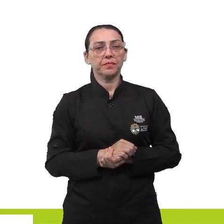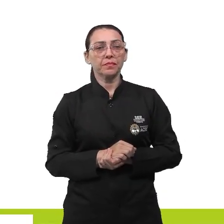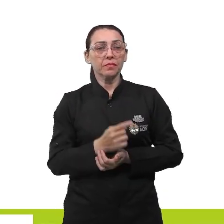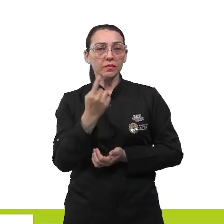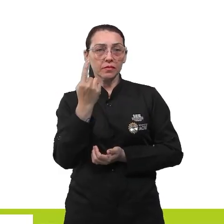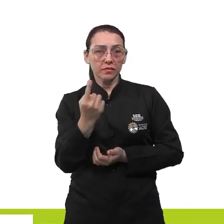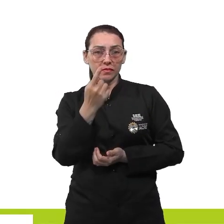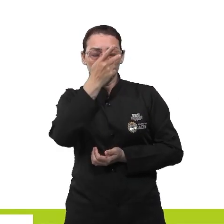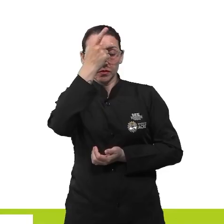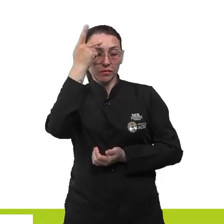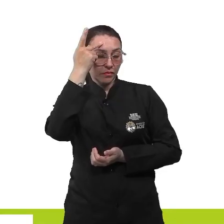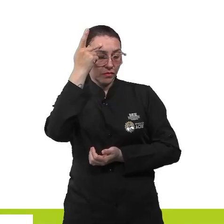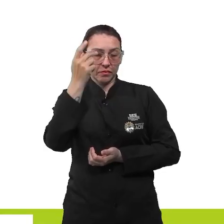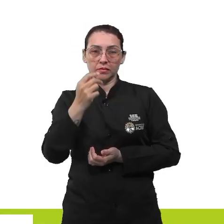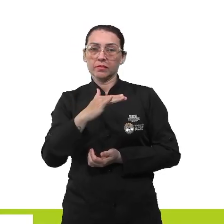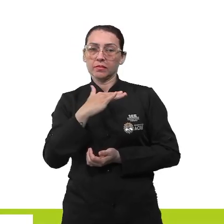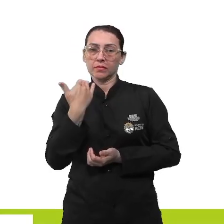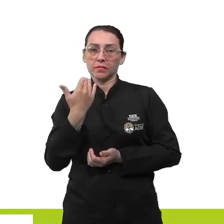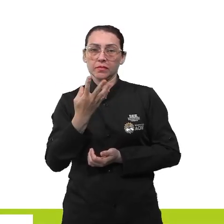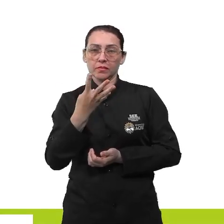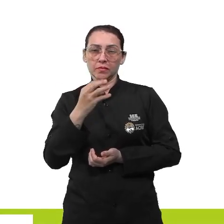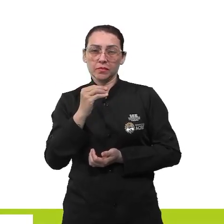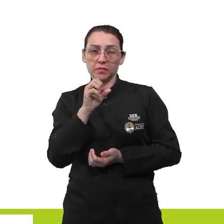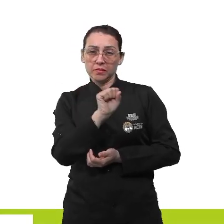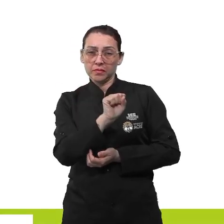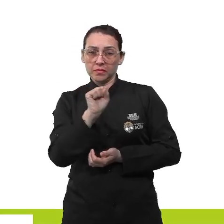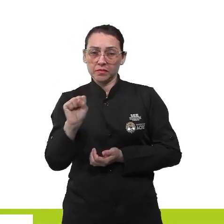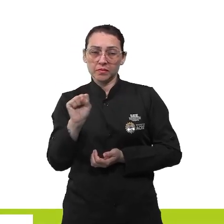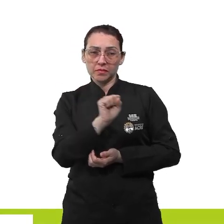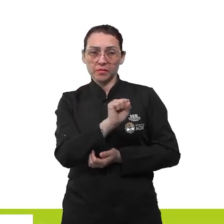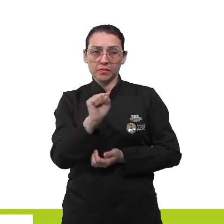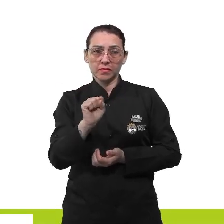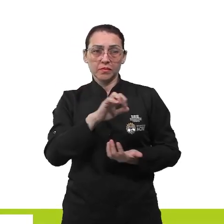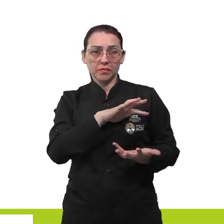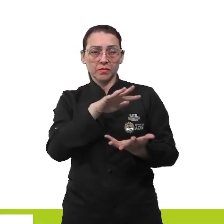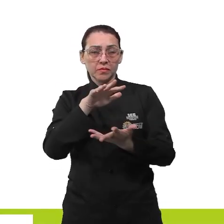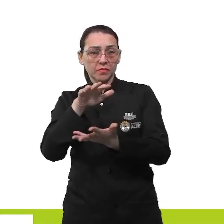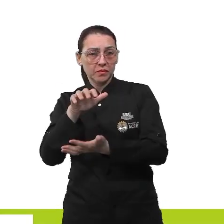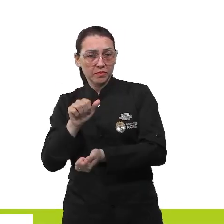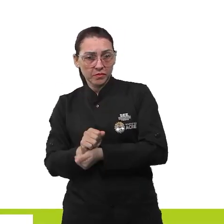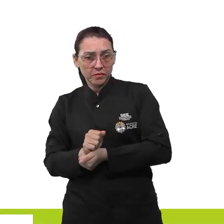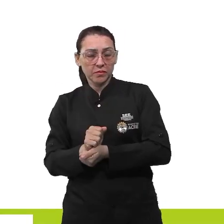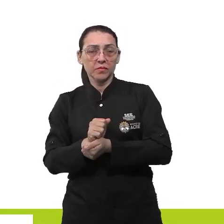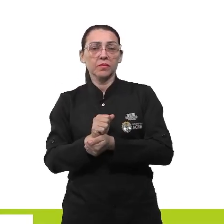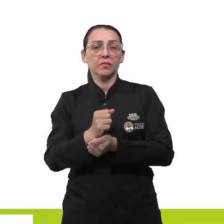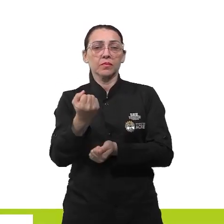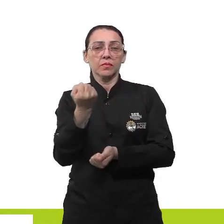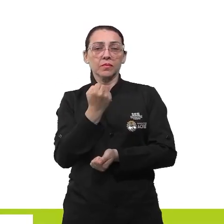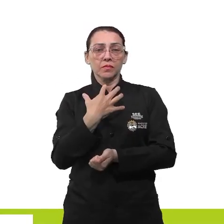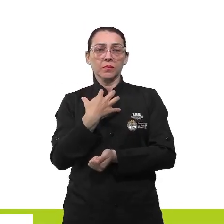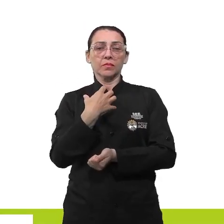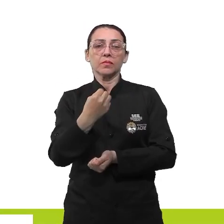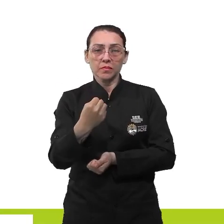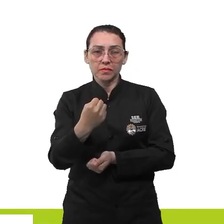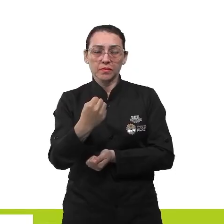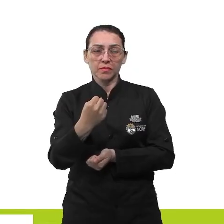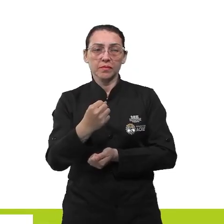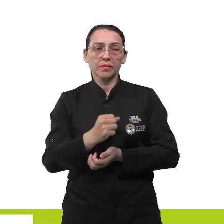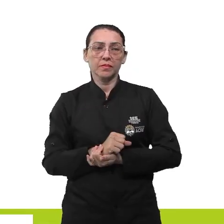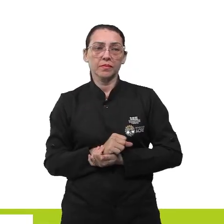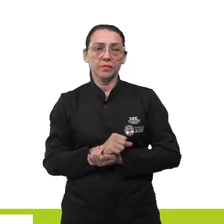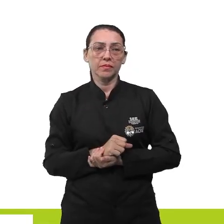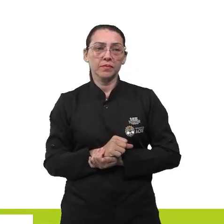uma pessoa muere cada 40 segundos, ou seja, cada 40 segundos no mundo, uma pessoa se suicida, tira a própria